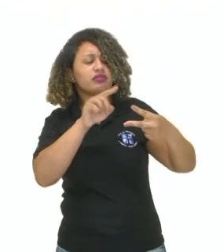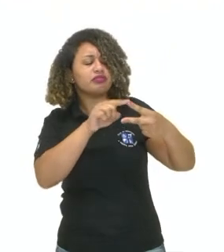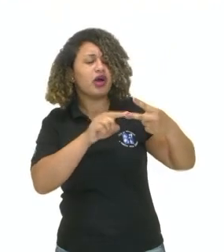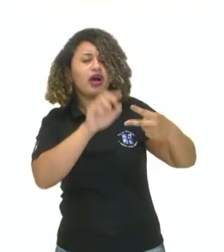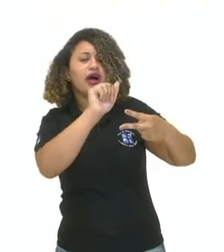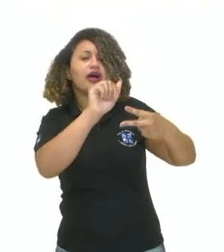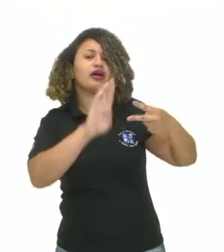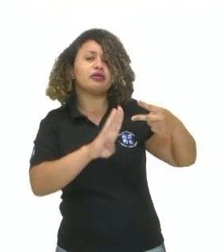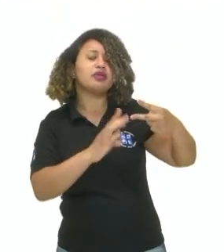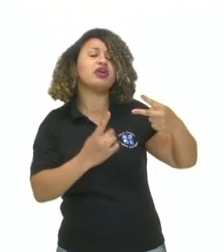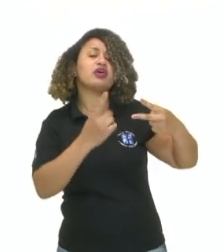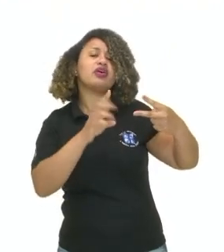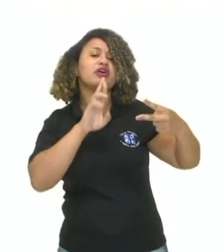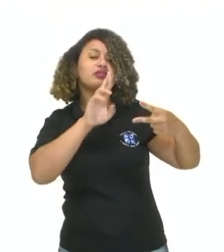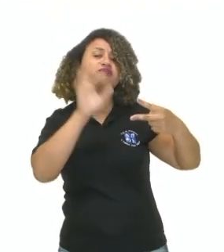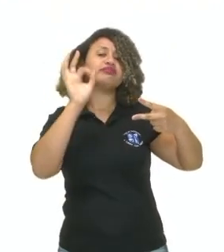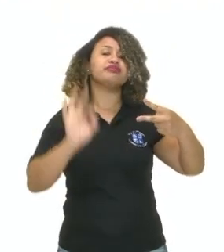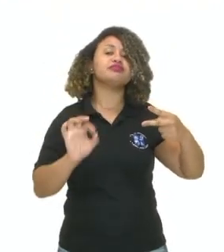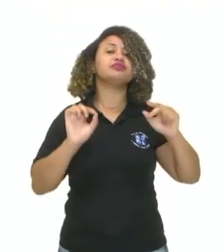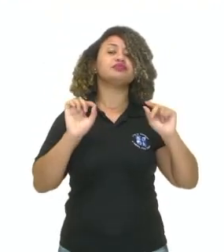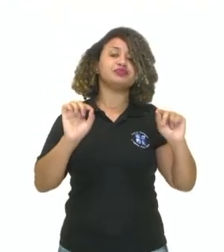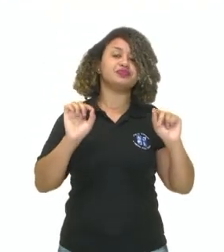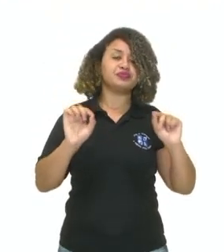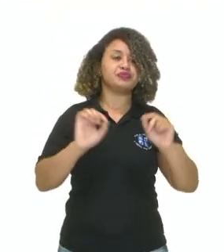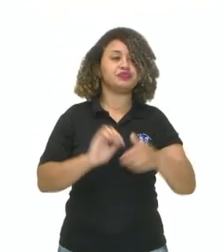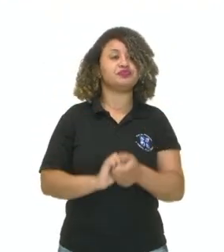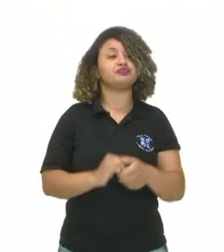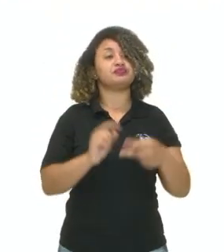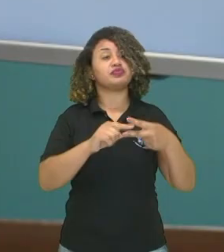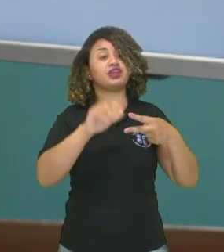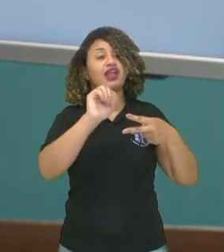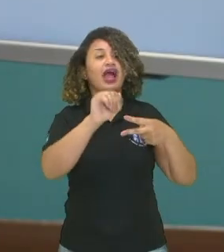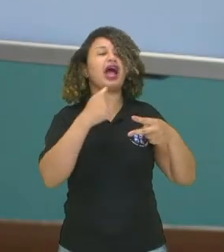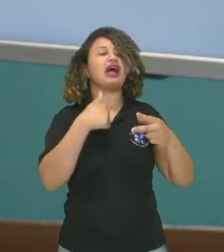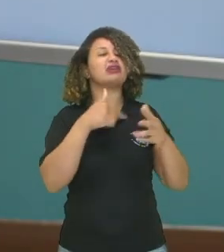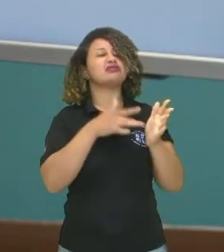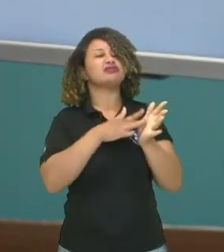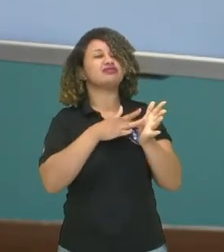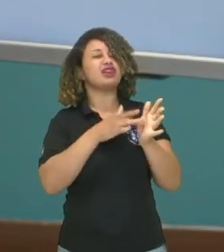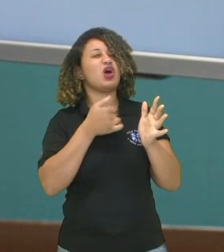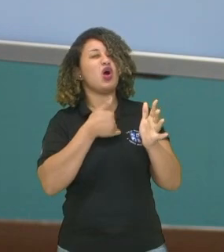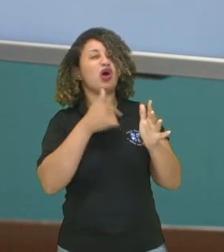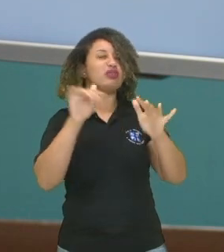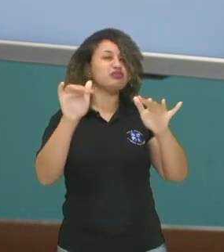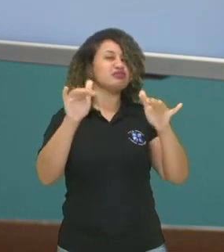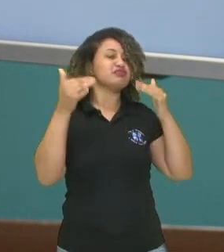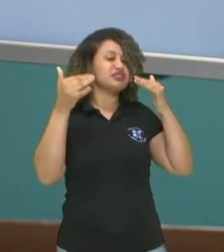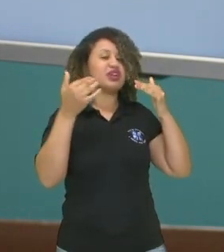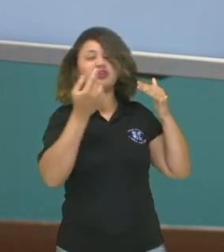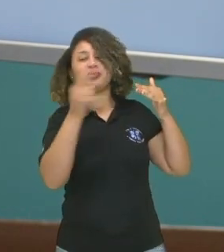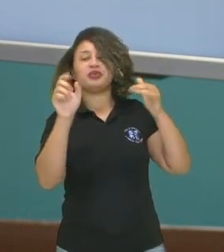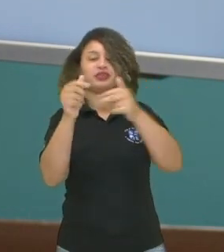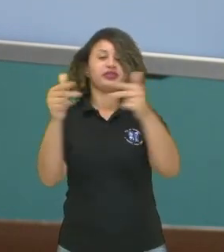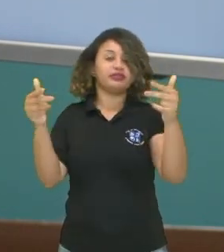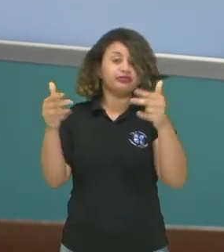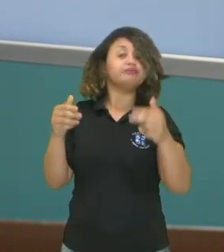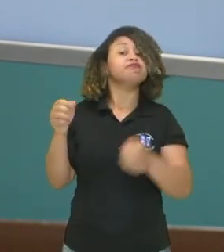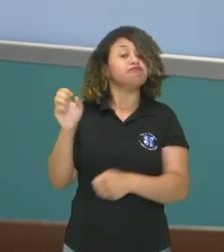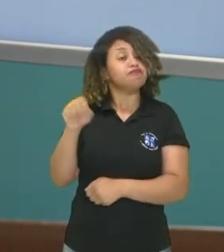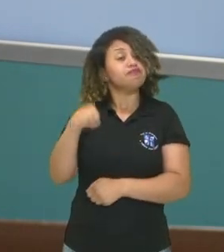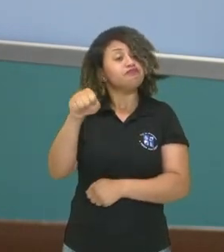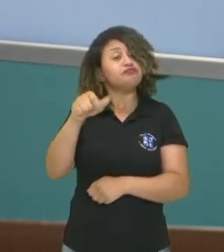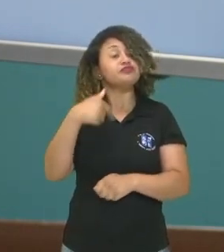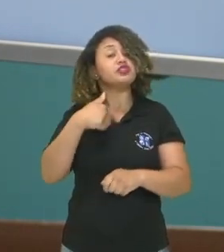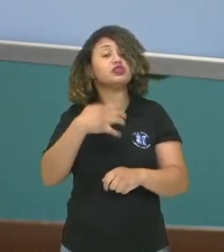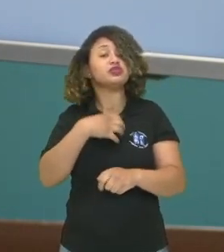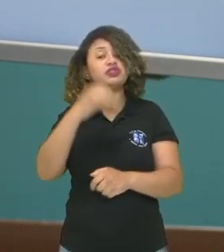adequada a respeito dessas informações? Letra A. Enganar ou chamar atenção. Isso mesmo. Então, as